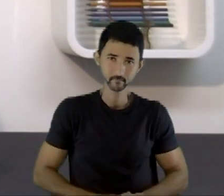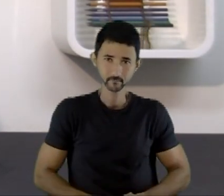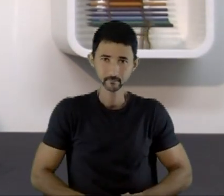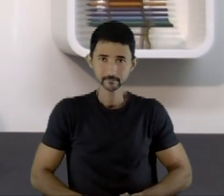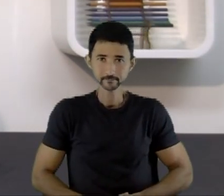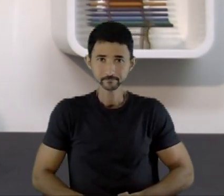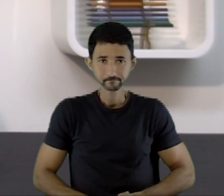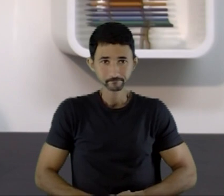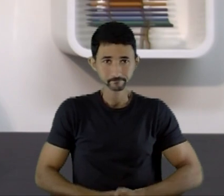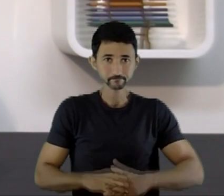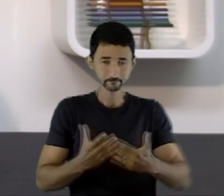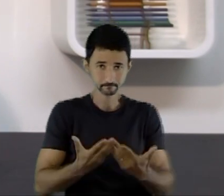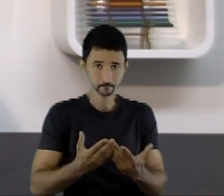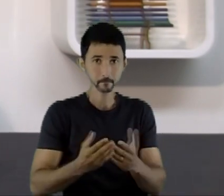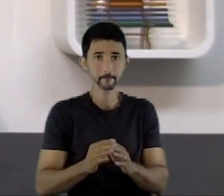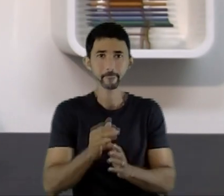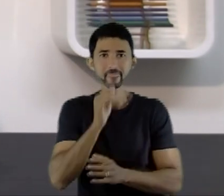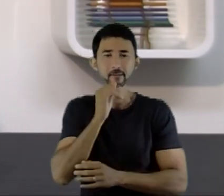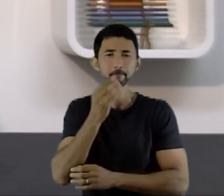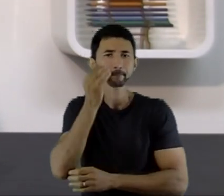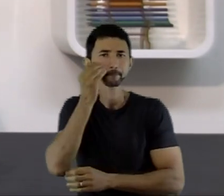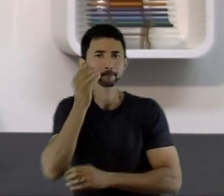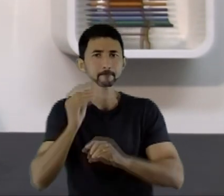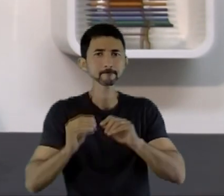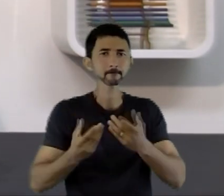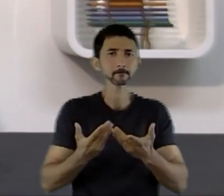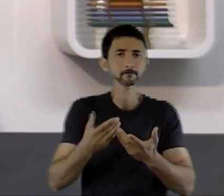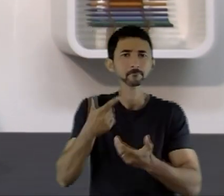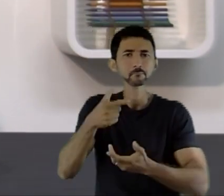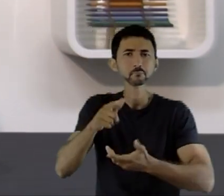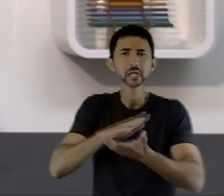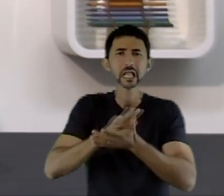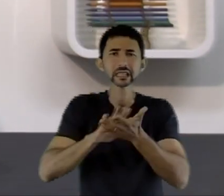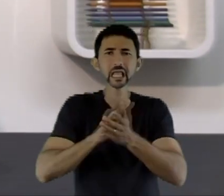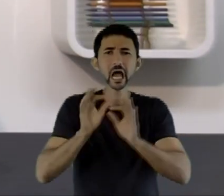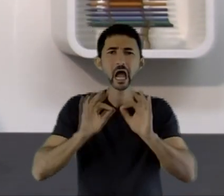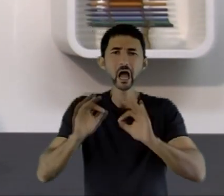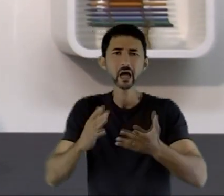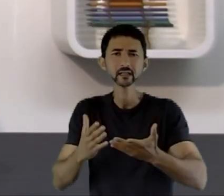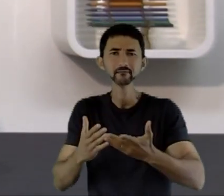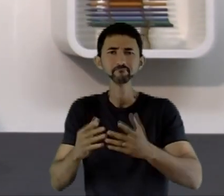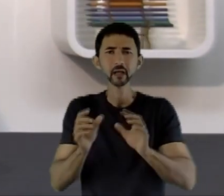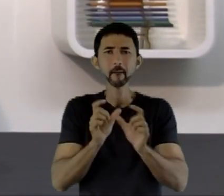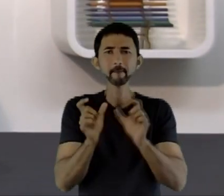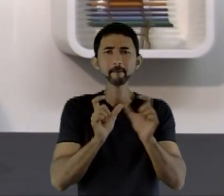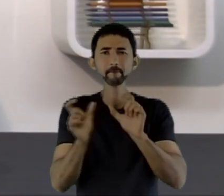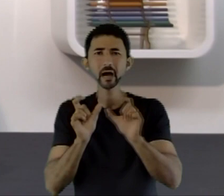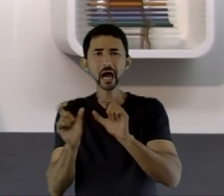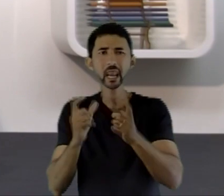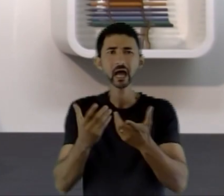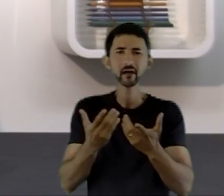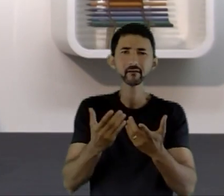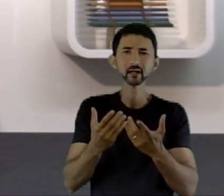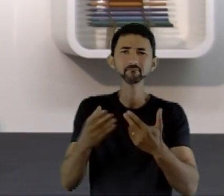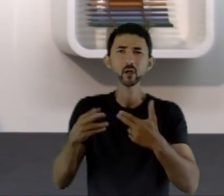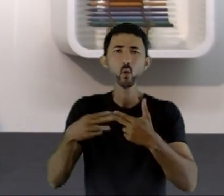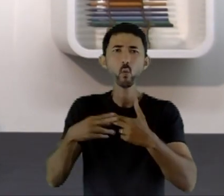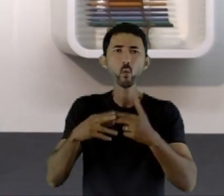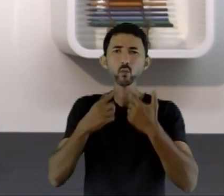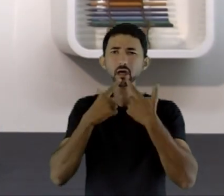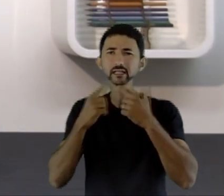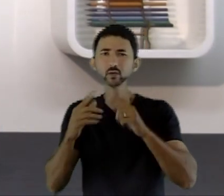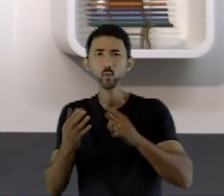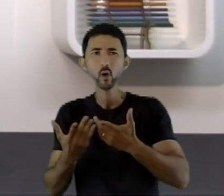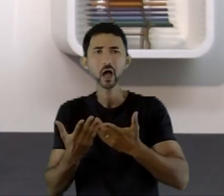texto. Mas olha só, você reparou comigo que nós não tínhamos nenhuma palavrinha que remetia ao uso da